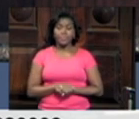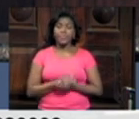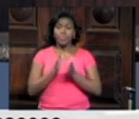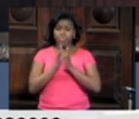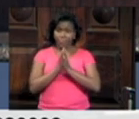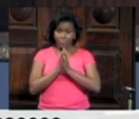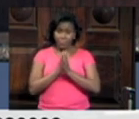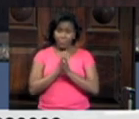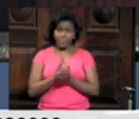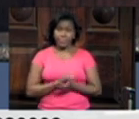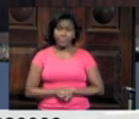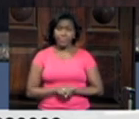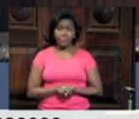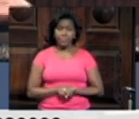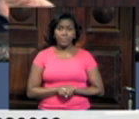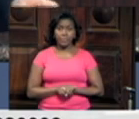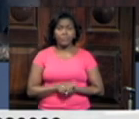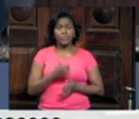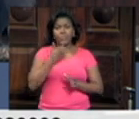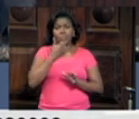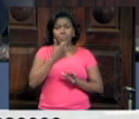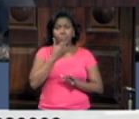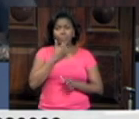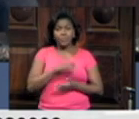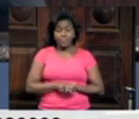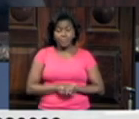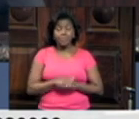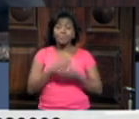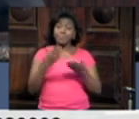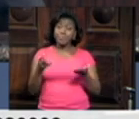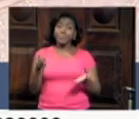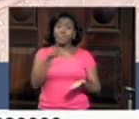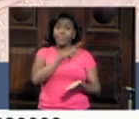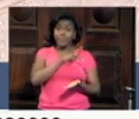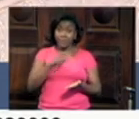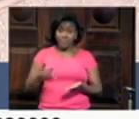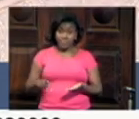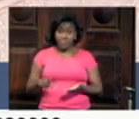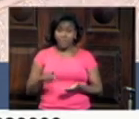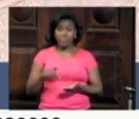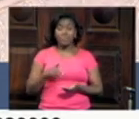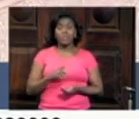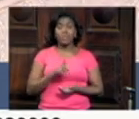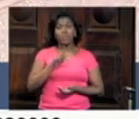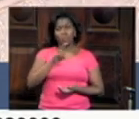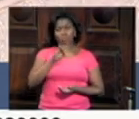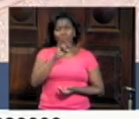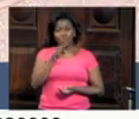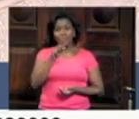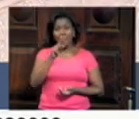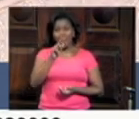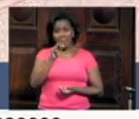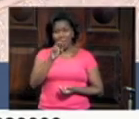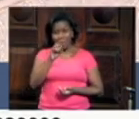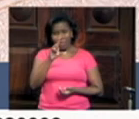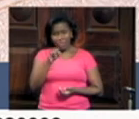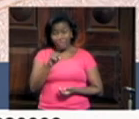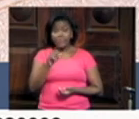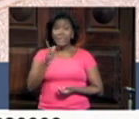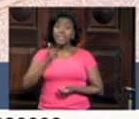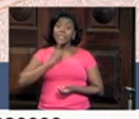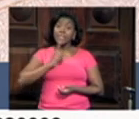favor. Desculpe, viu? Senhor presidente, deputado Luiz Paulo, tem